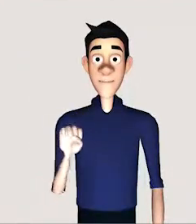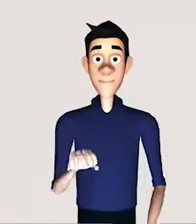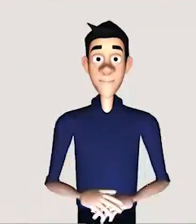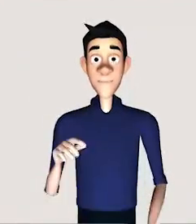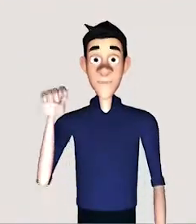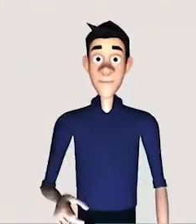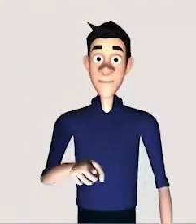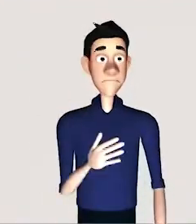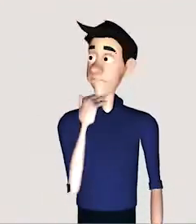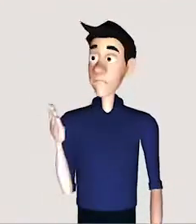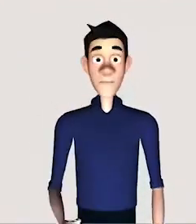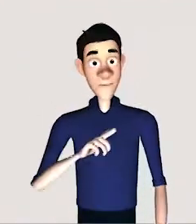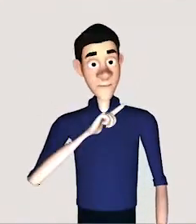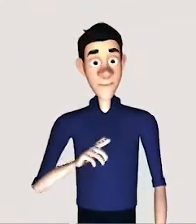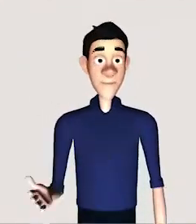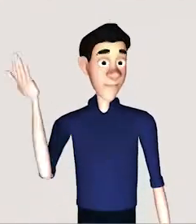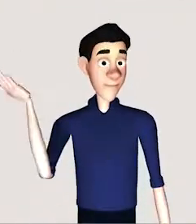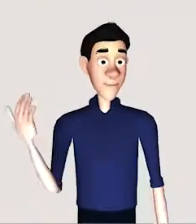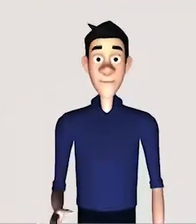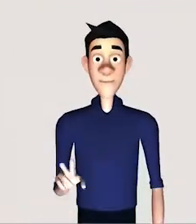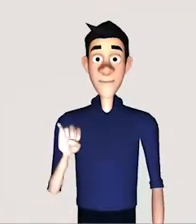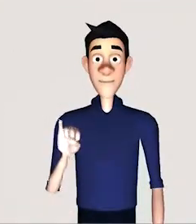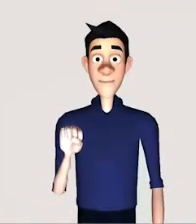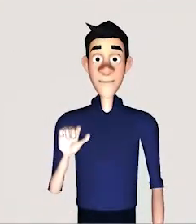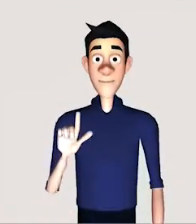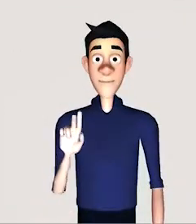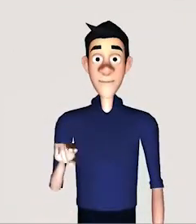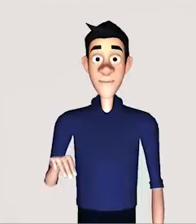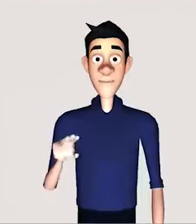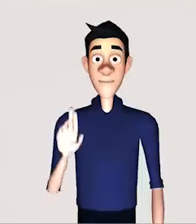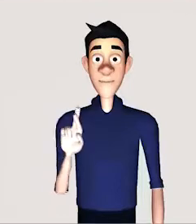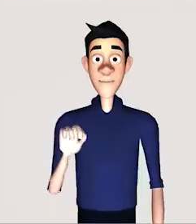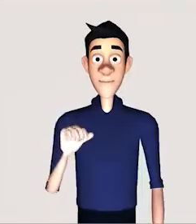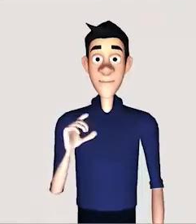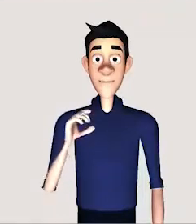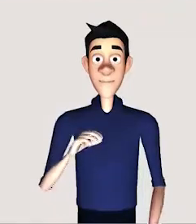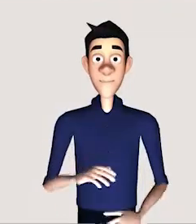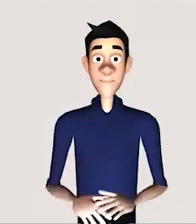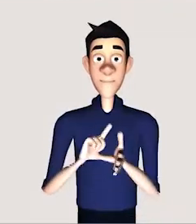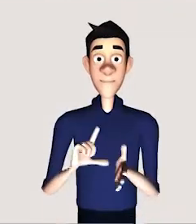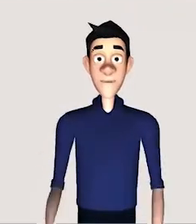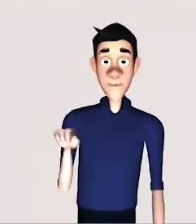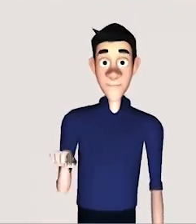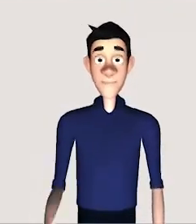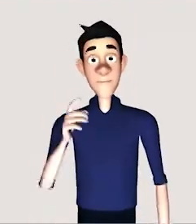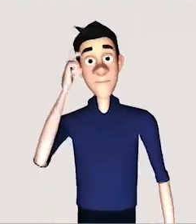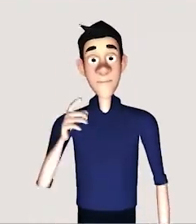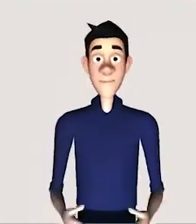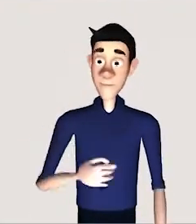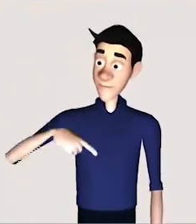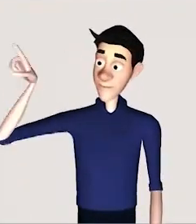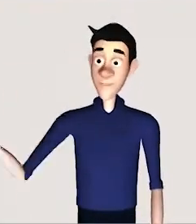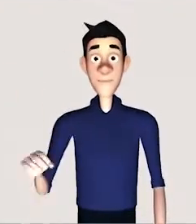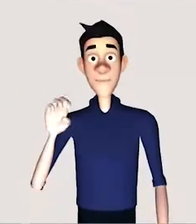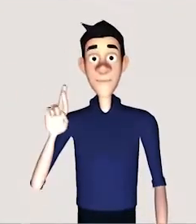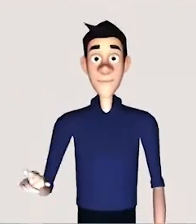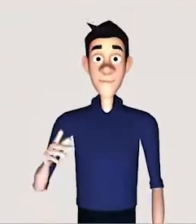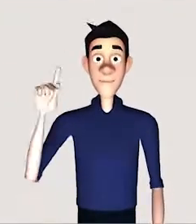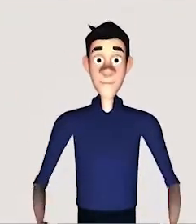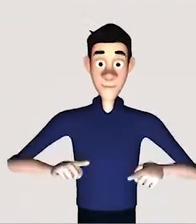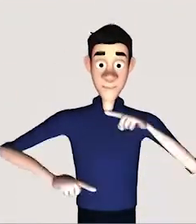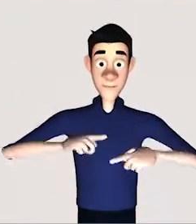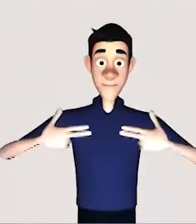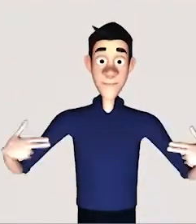aí, pensa qual vai ser o seu produto final. Qual é o produto final desse estudo? Vai ser um relatório, que é um documento mais formal, ou vai ser